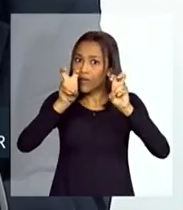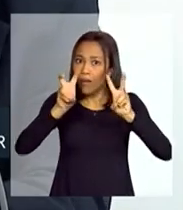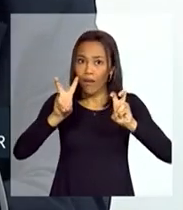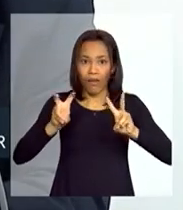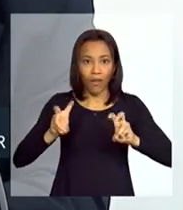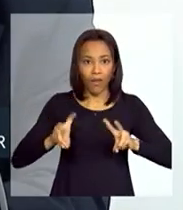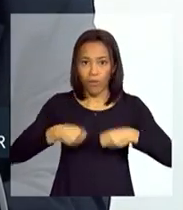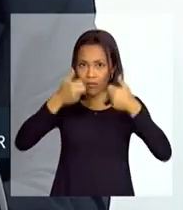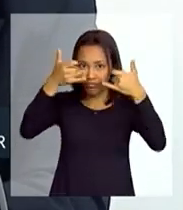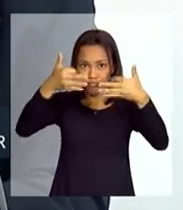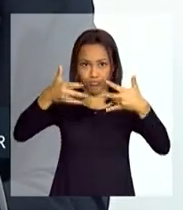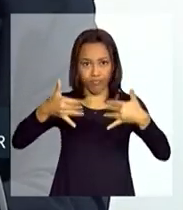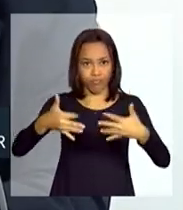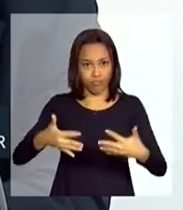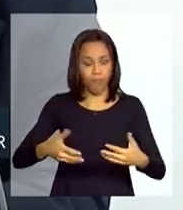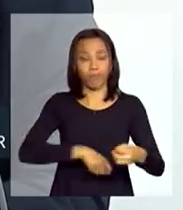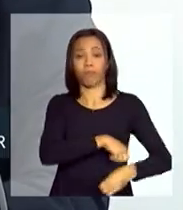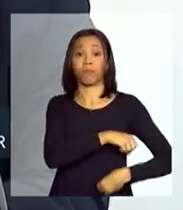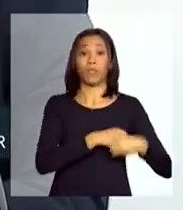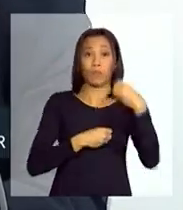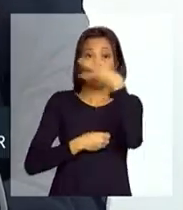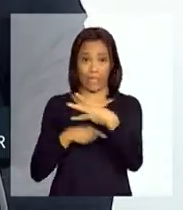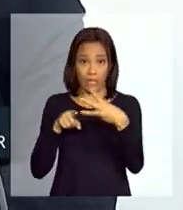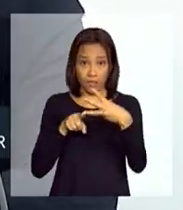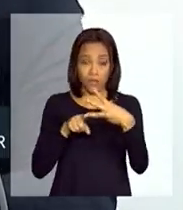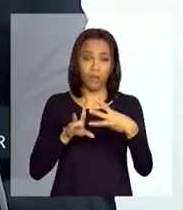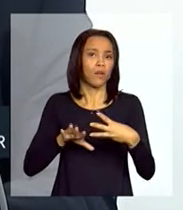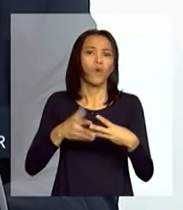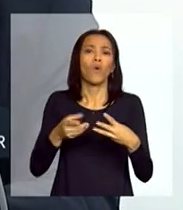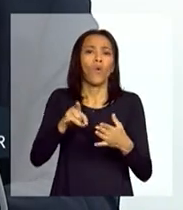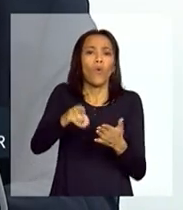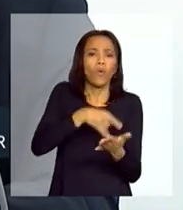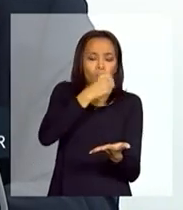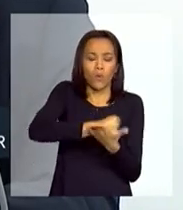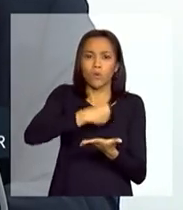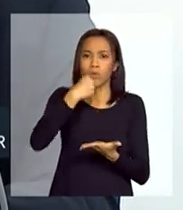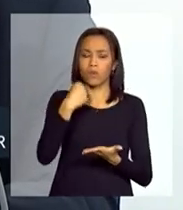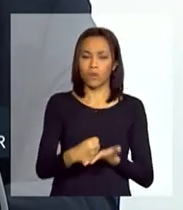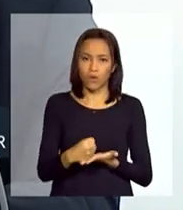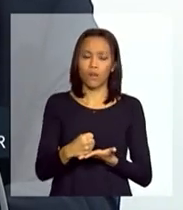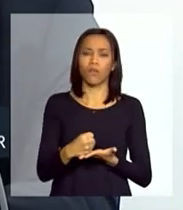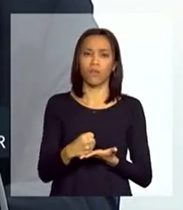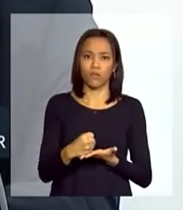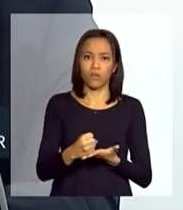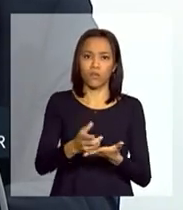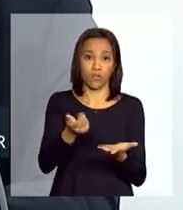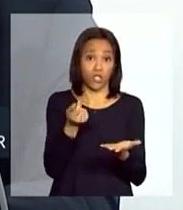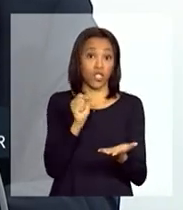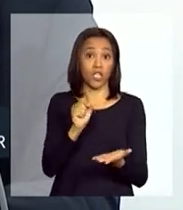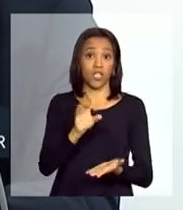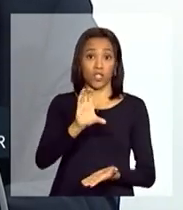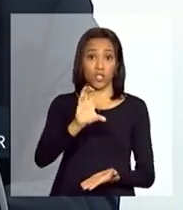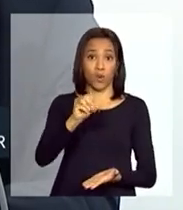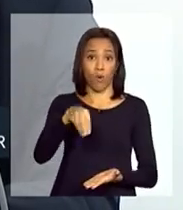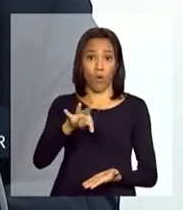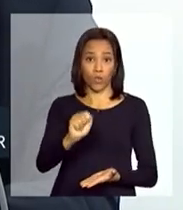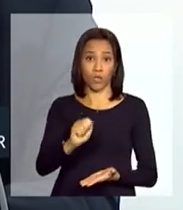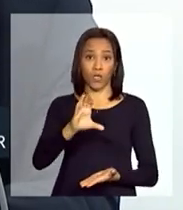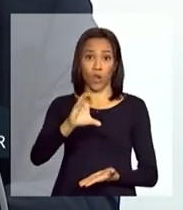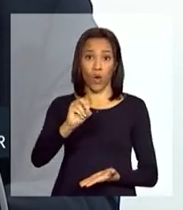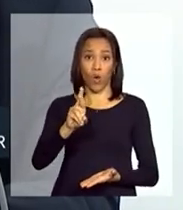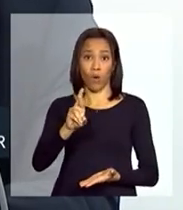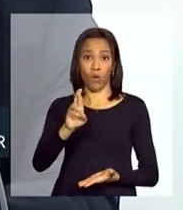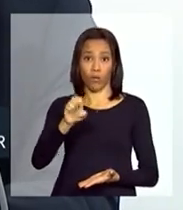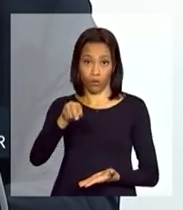que é o diferencial do que tinha o terceiro assunto é os contratos de conta corrente tem que